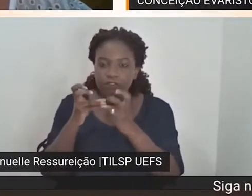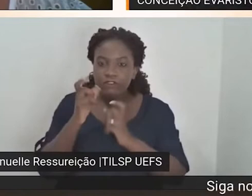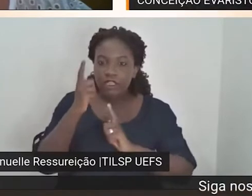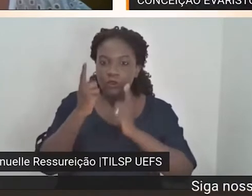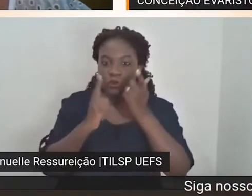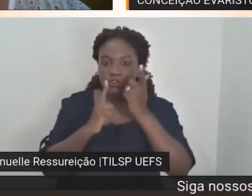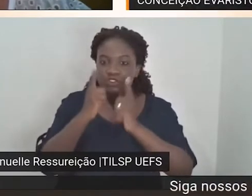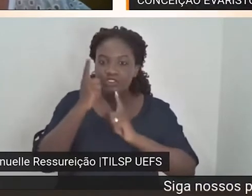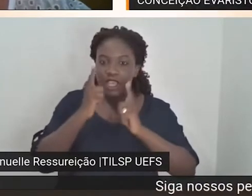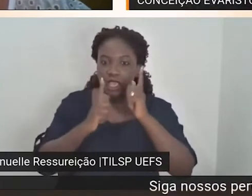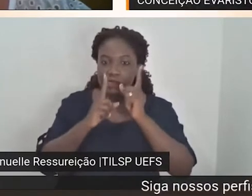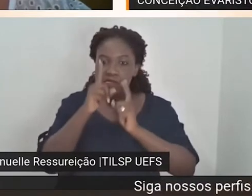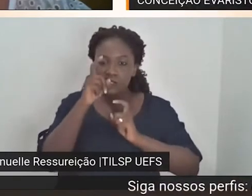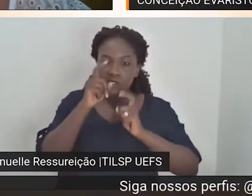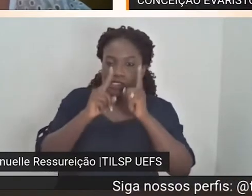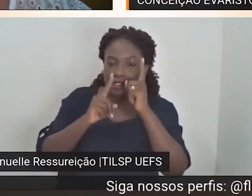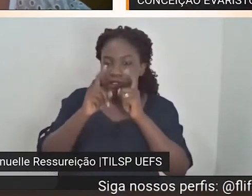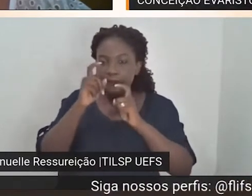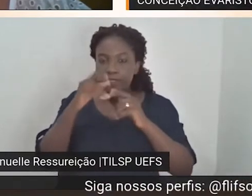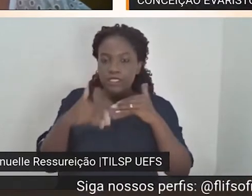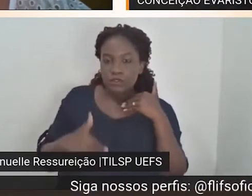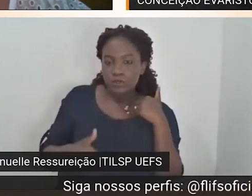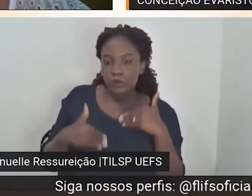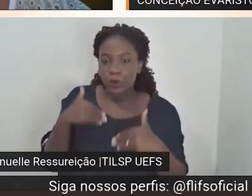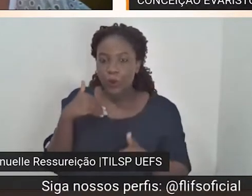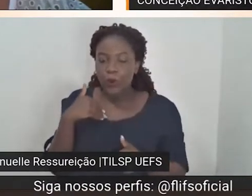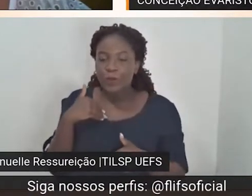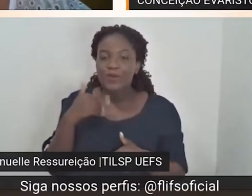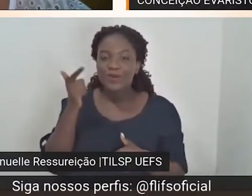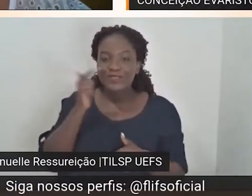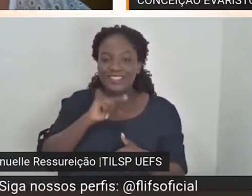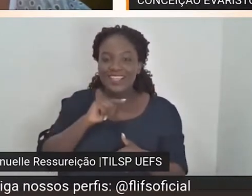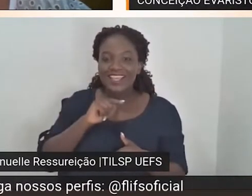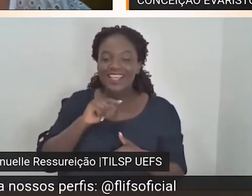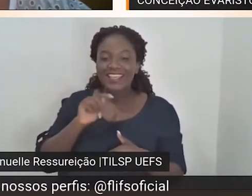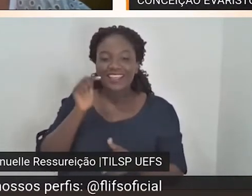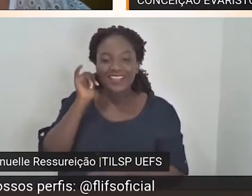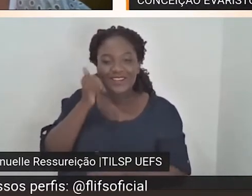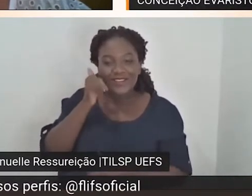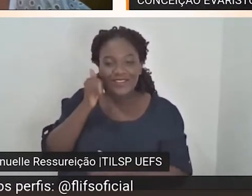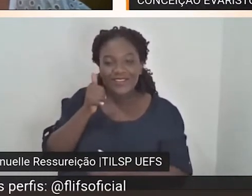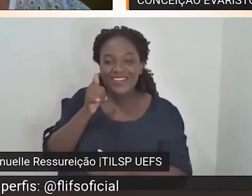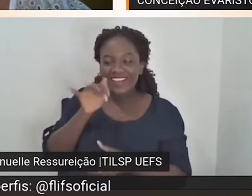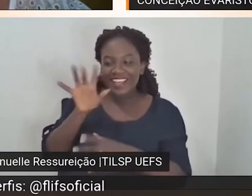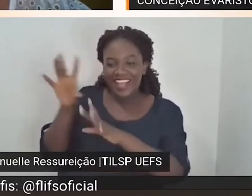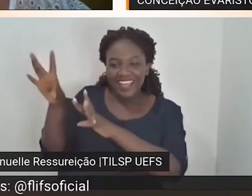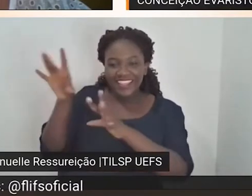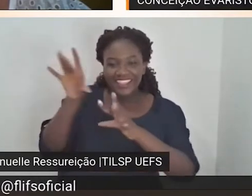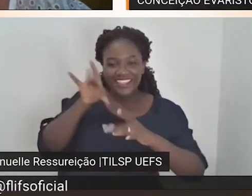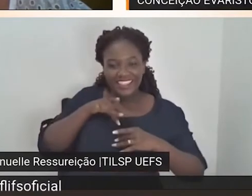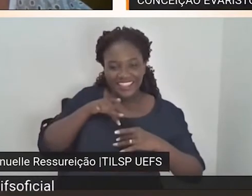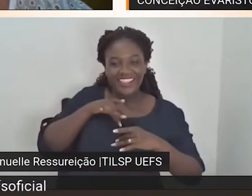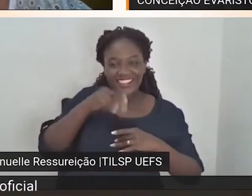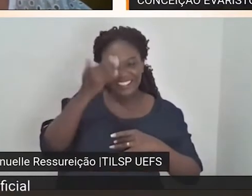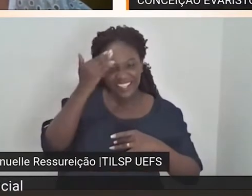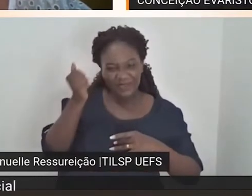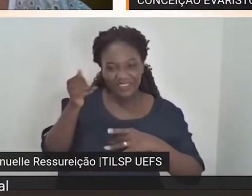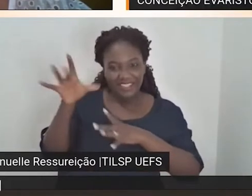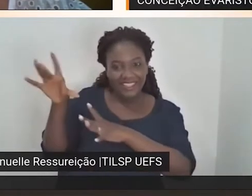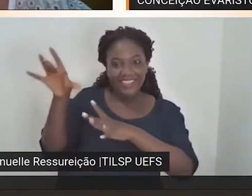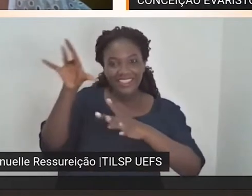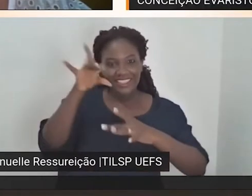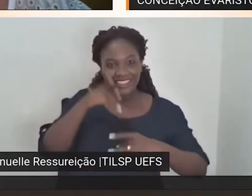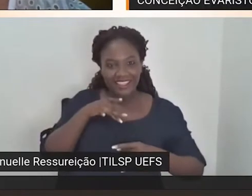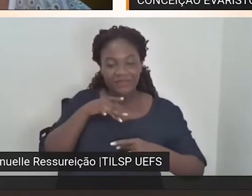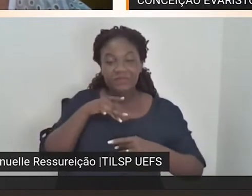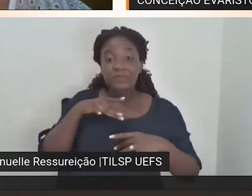da pessoa que está contando, você busca no contador a personagem que ele encarna no momento.